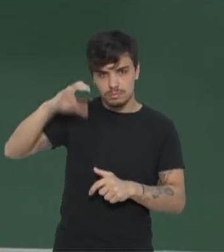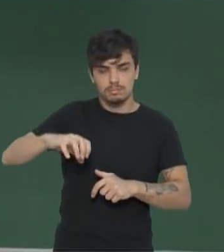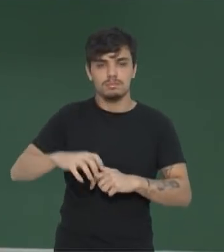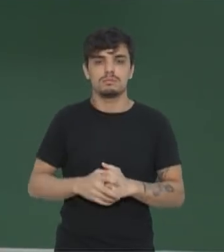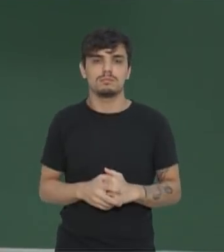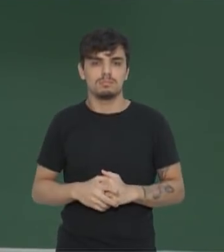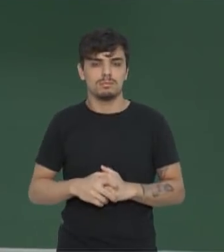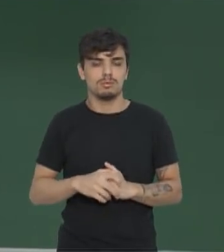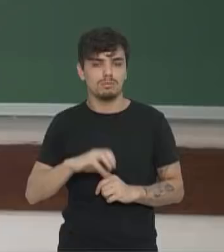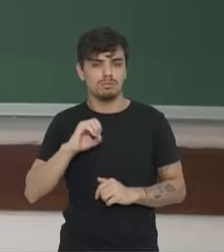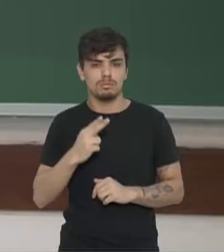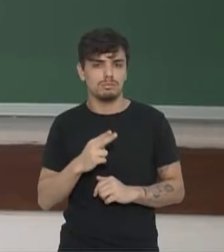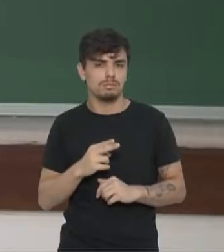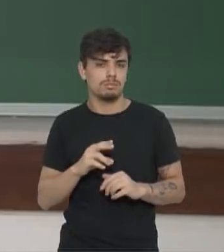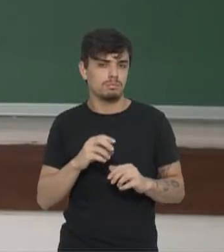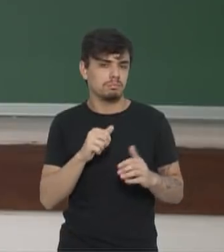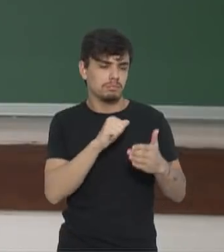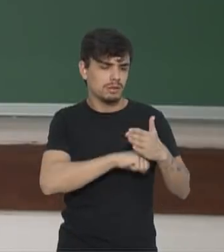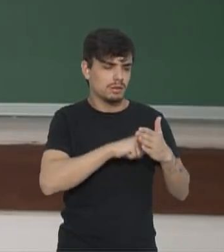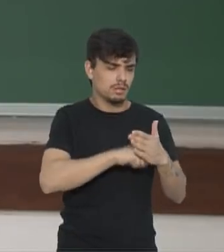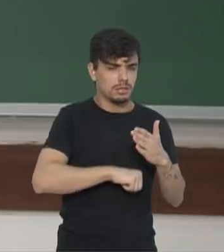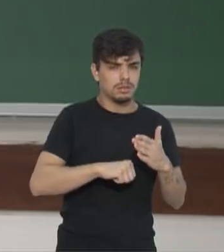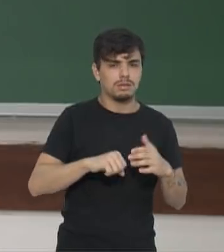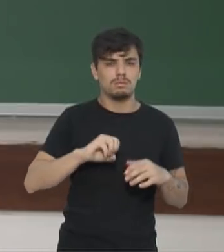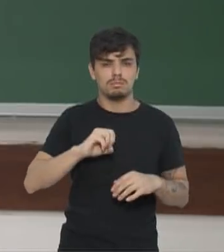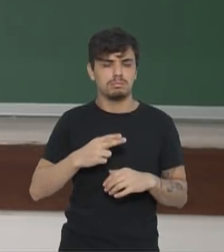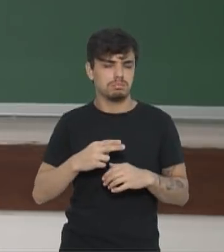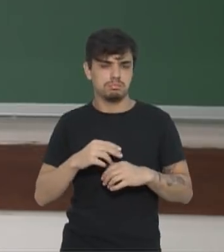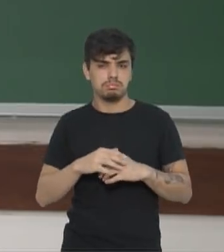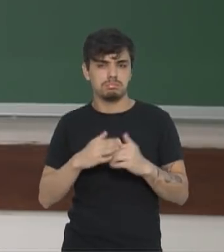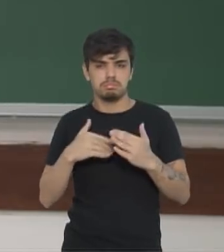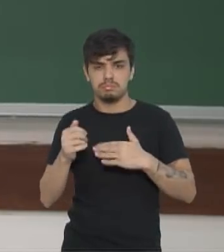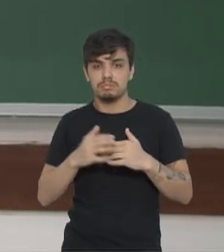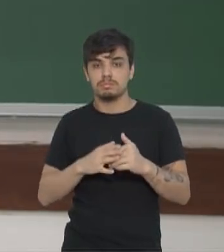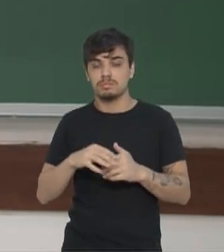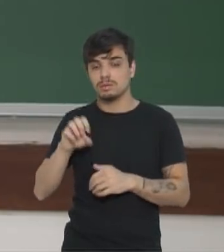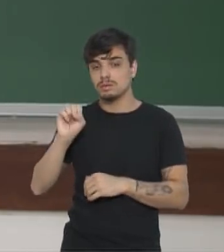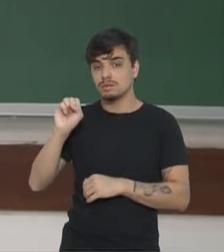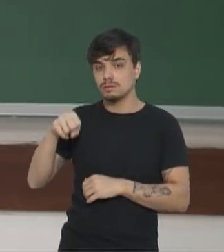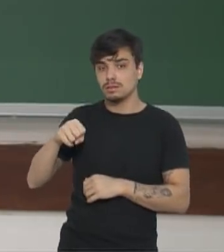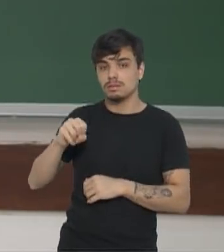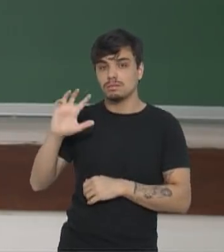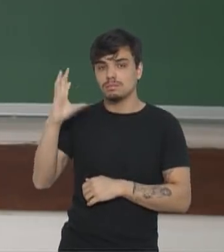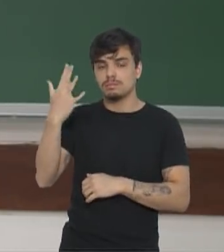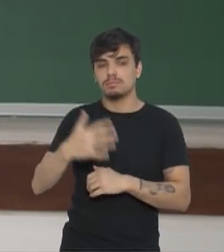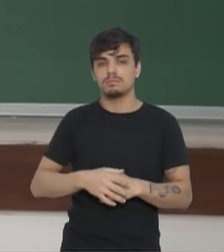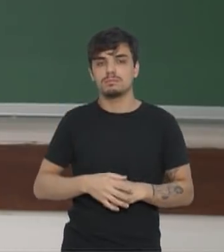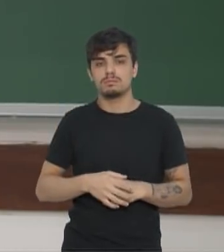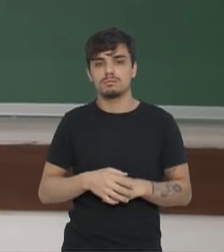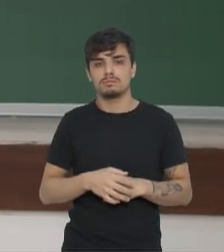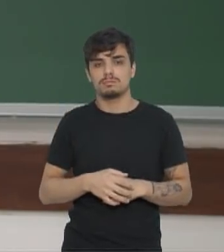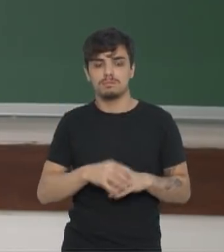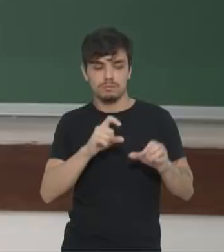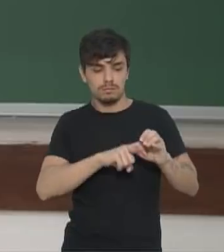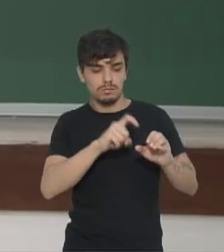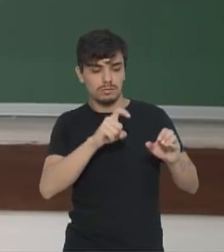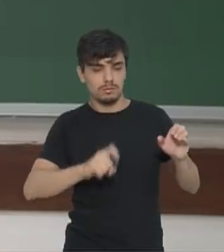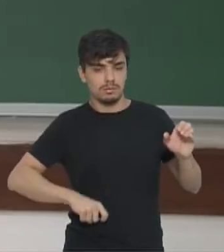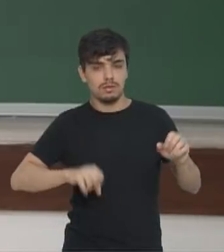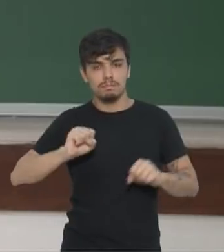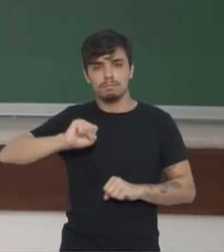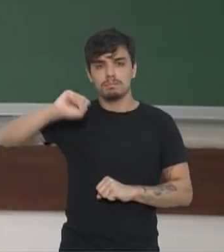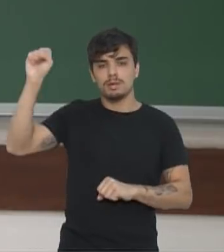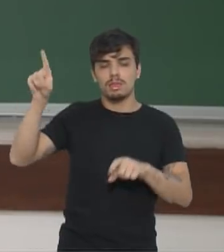diplomacia, seja pela batalha, não é esse o ponto, e sim o fato. É proclamada a independência